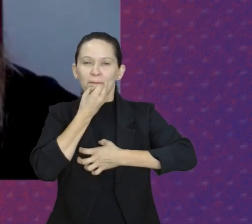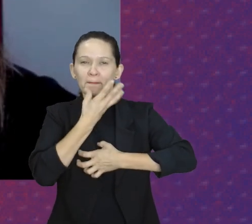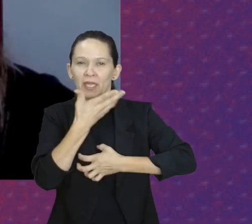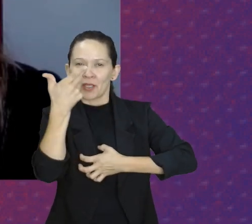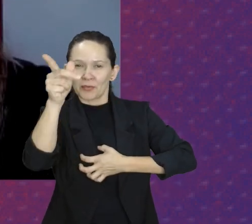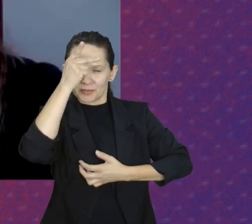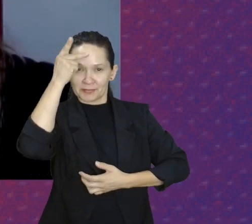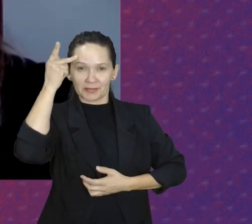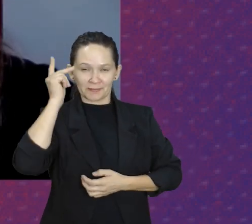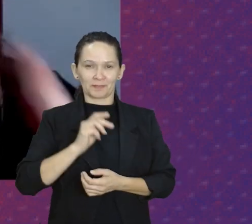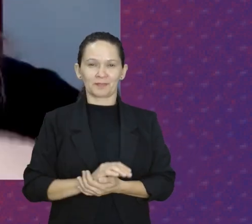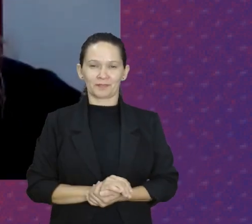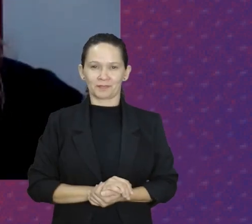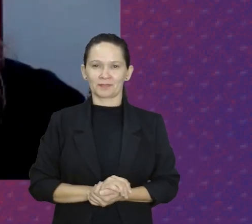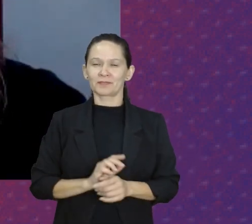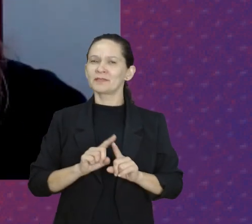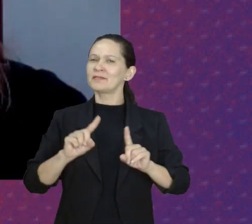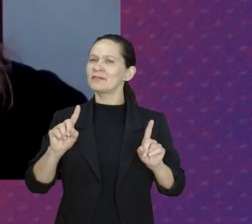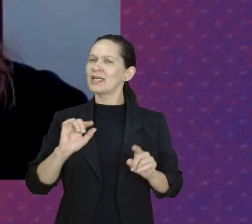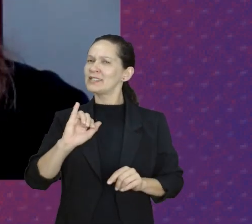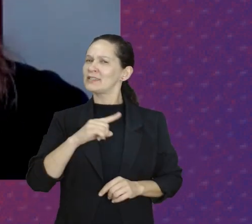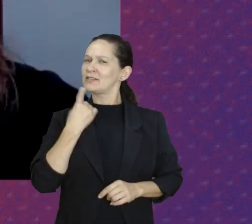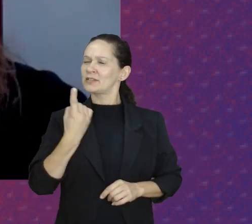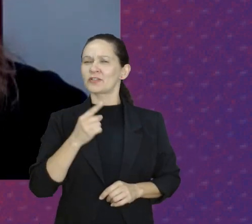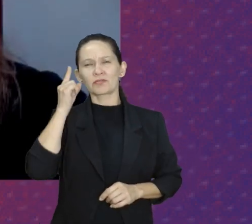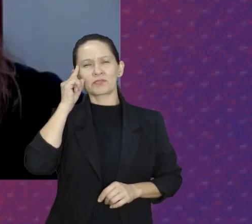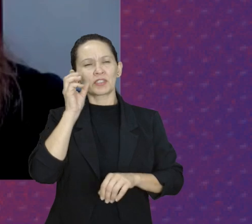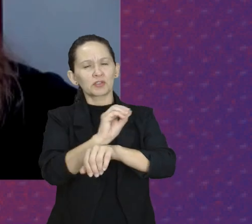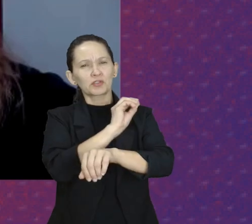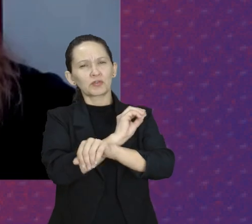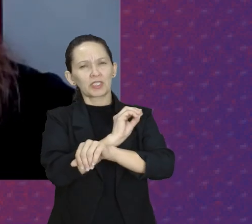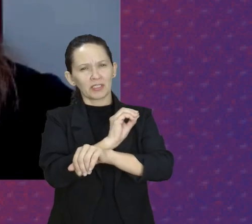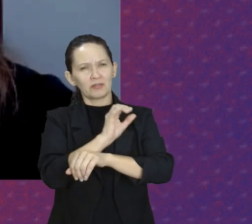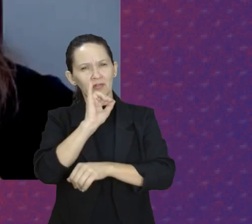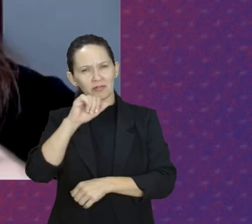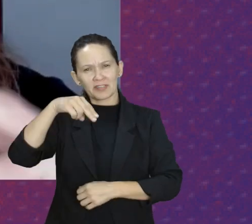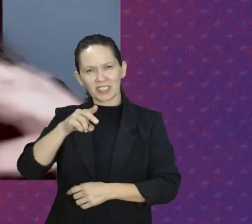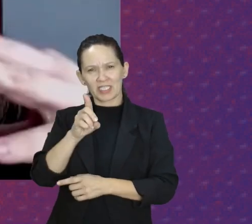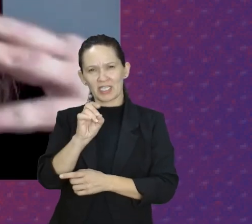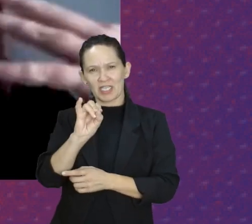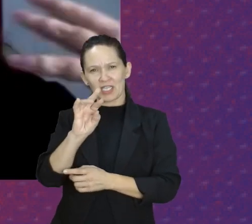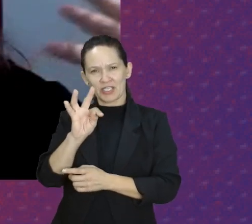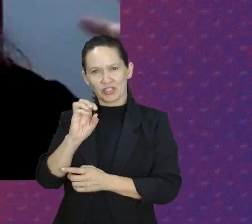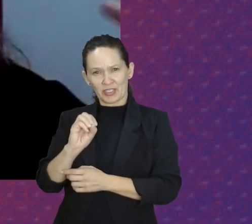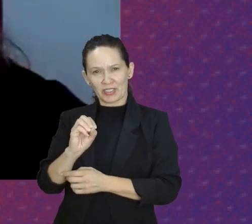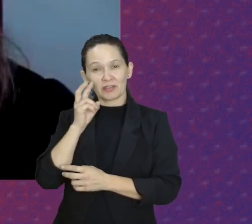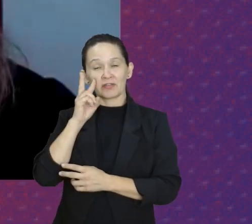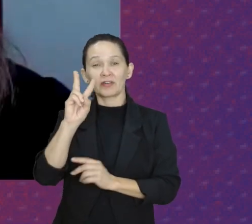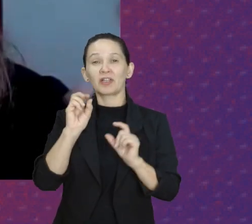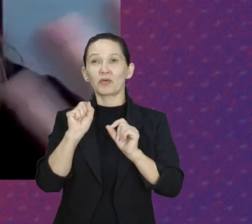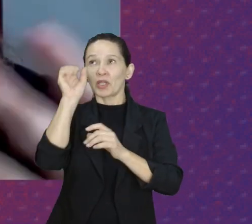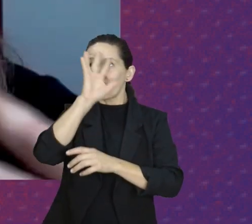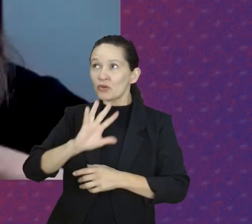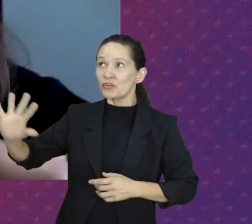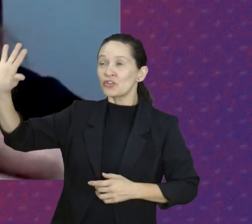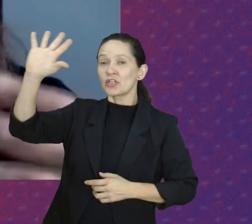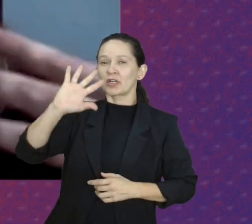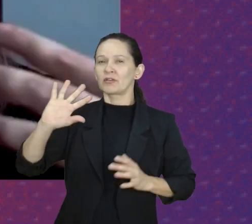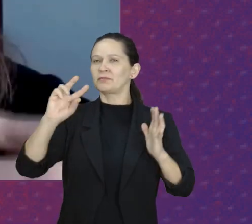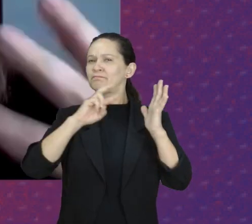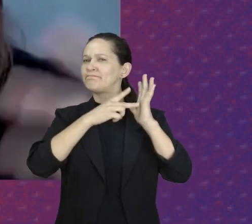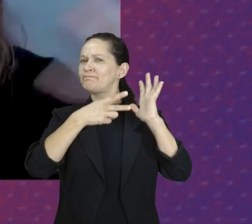pessoa. Mas se a gente pensa nos cuidados indiretos, a gente vai olhar para o que